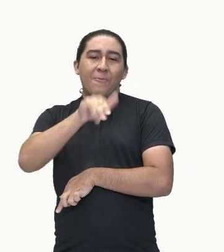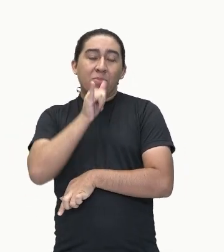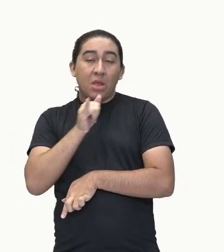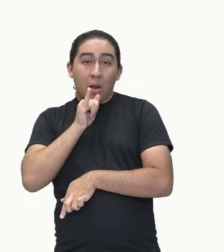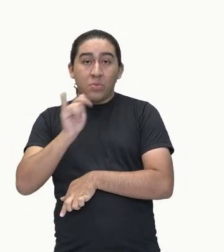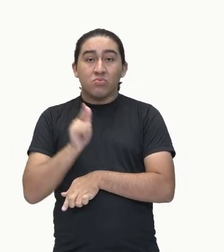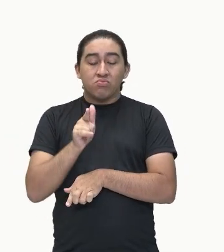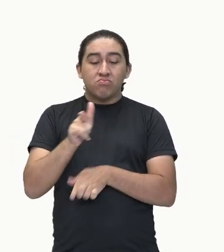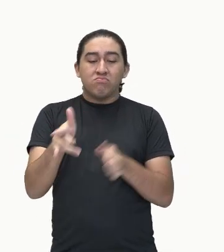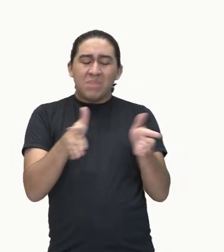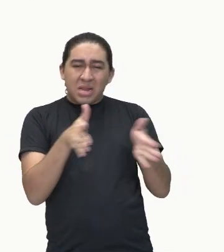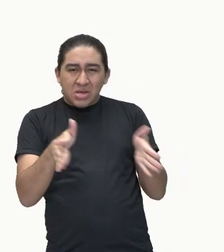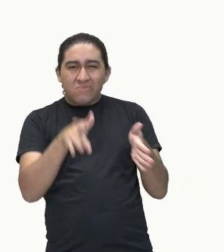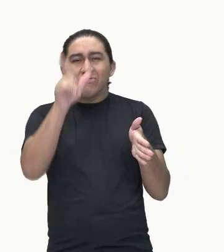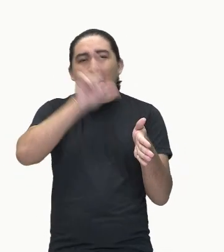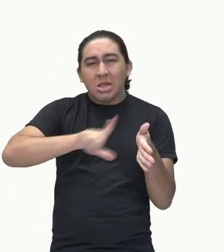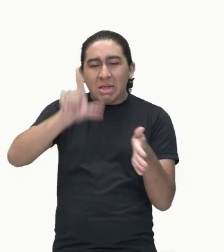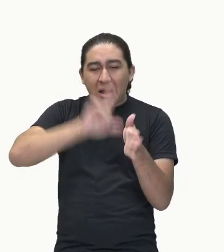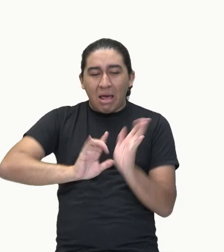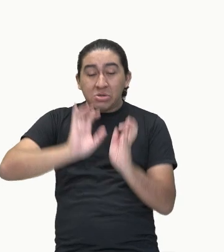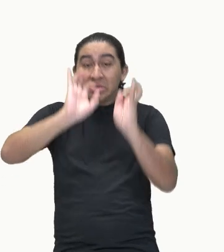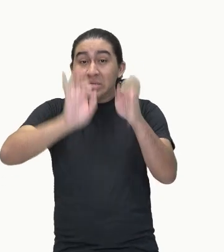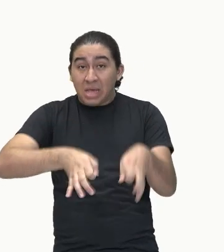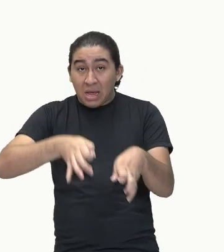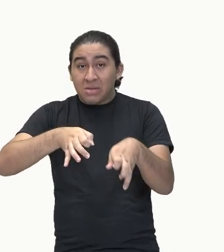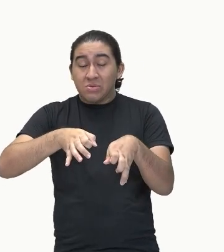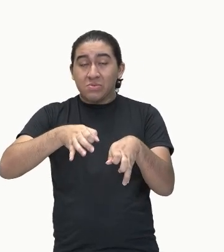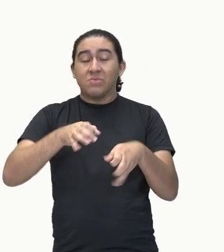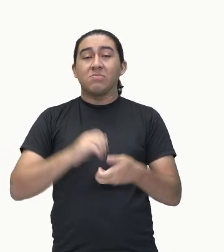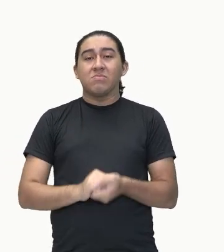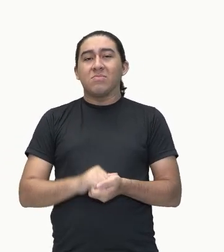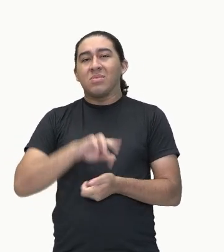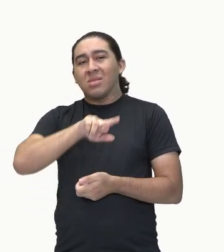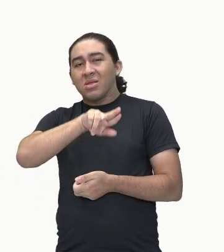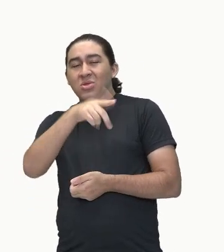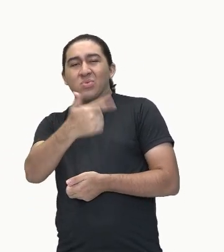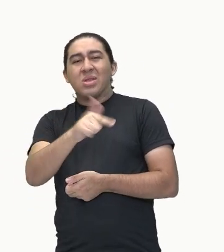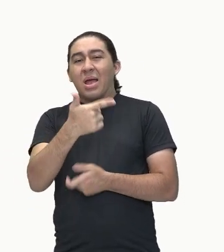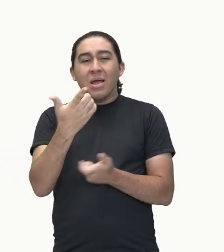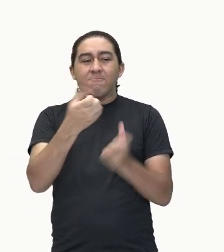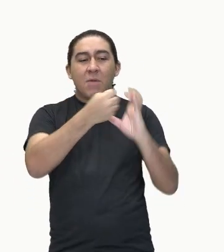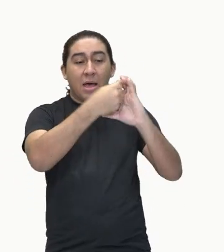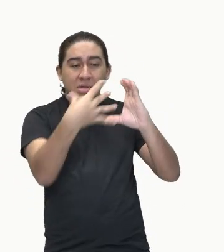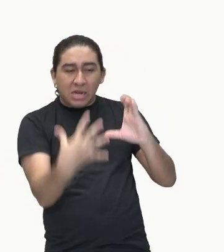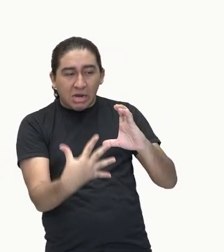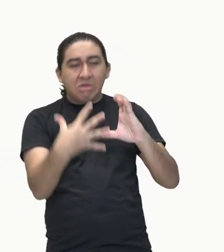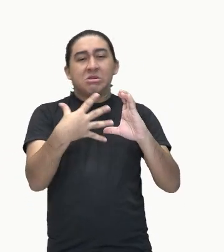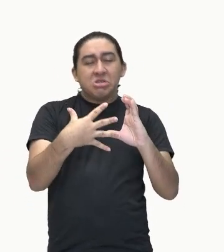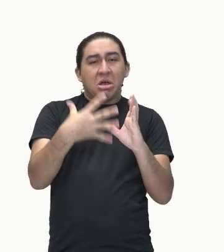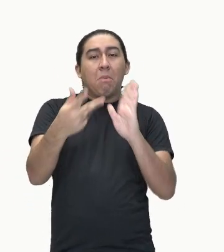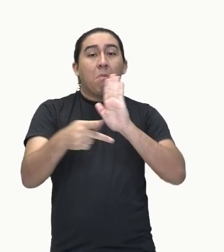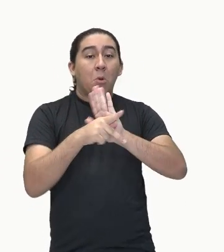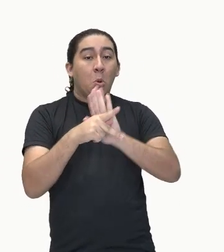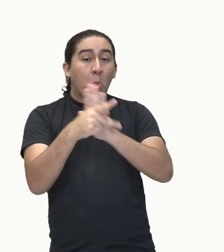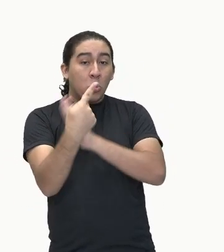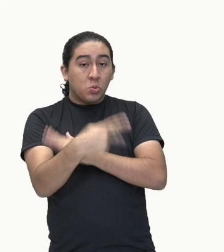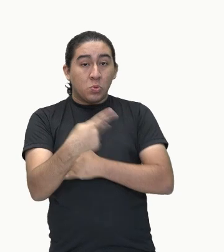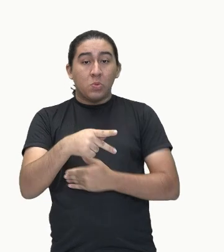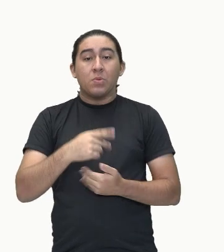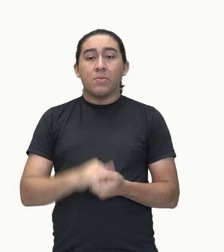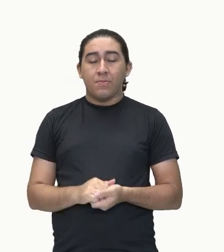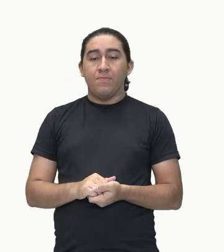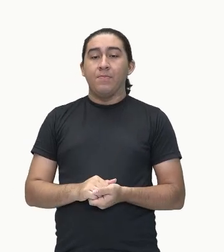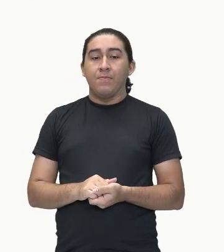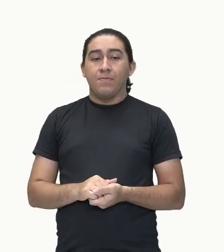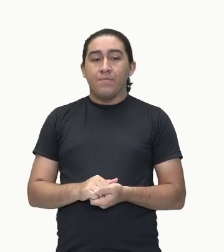escola literária. Então, percebam que nós não vamos ter uma estética própria desse período, certo? Por isso que ele não se configura